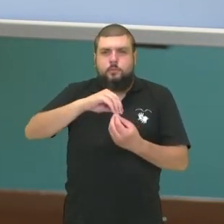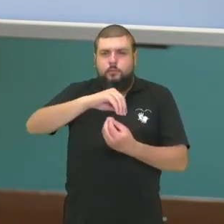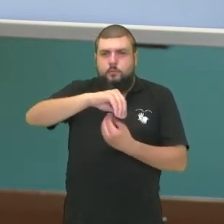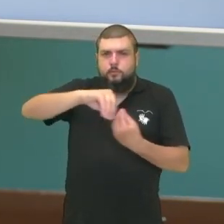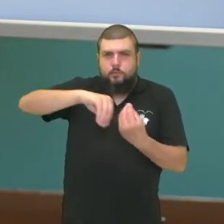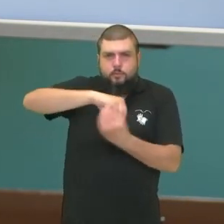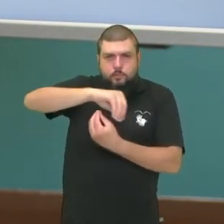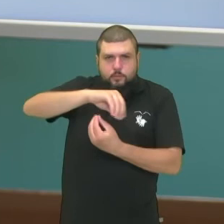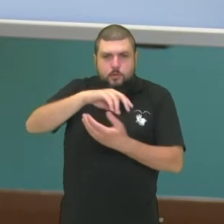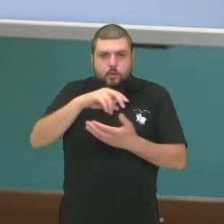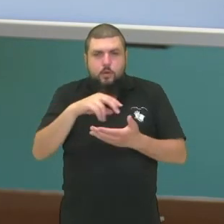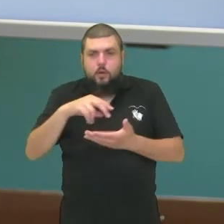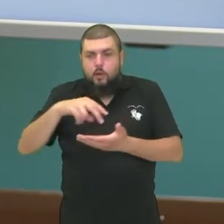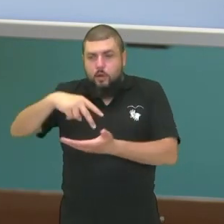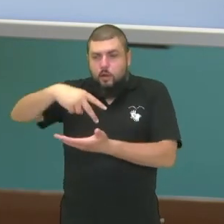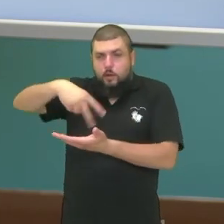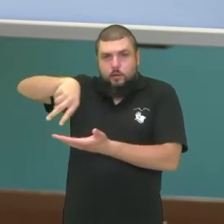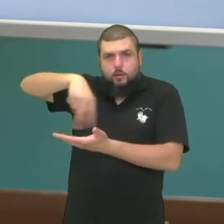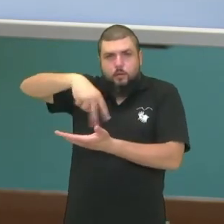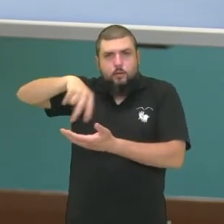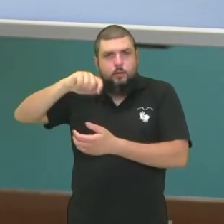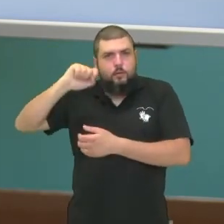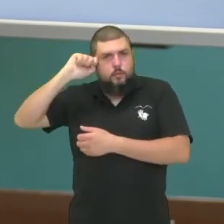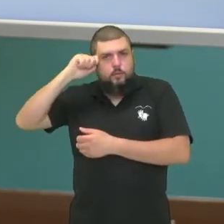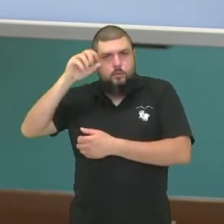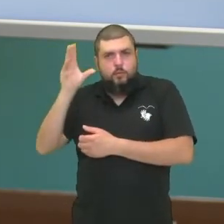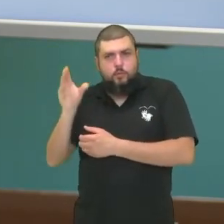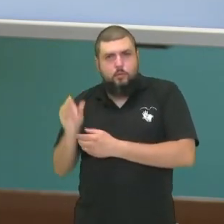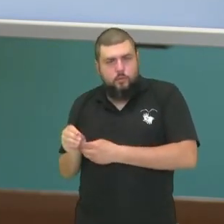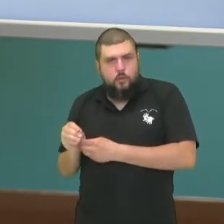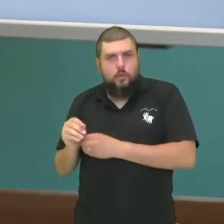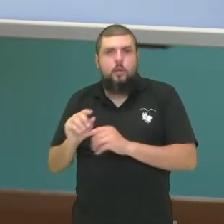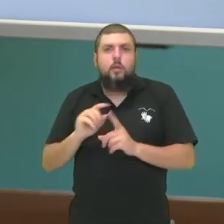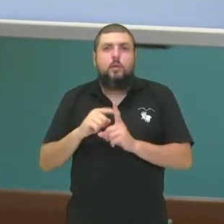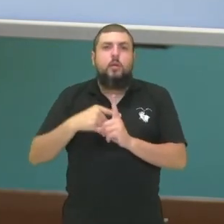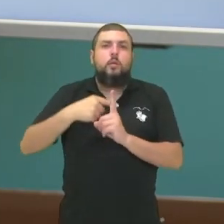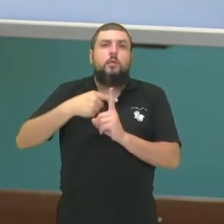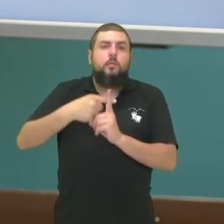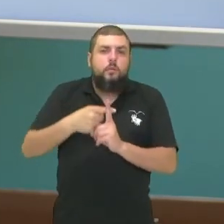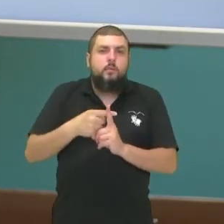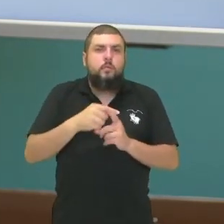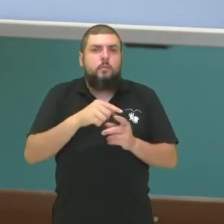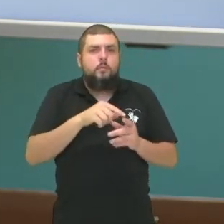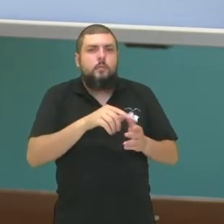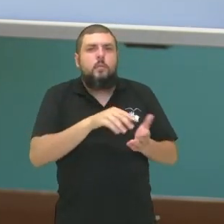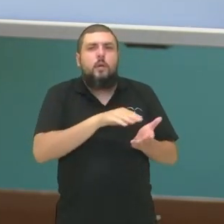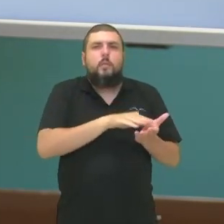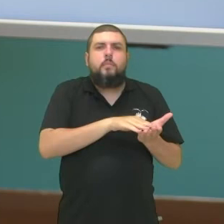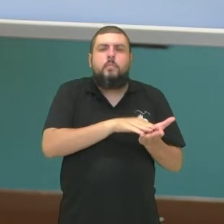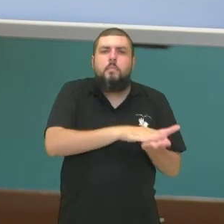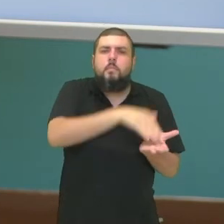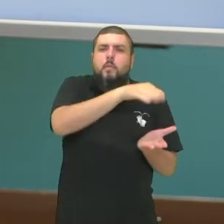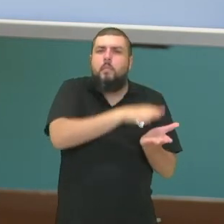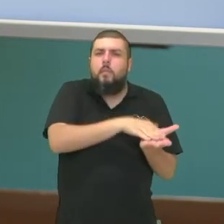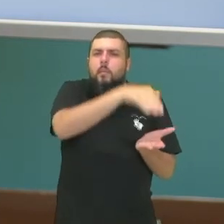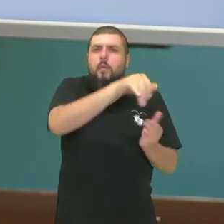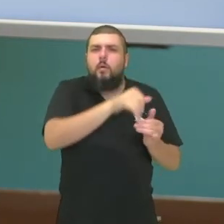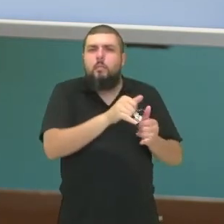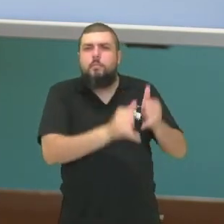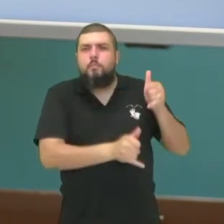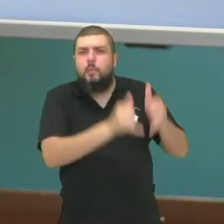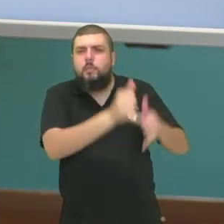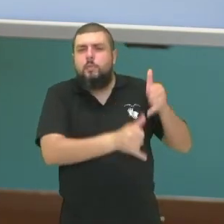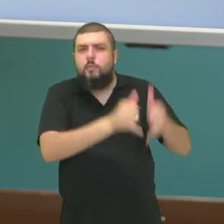da origem deles, né? Junto com o sapateado que os irlandeses tinham trazido também para os Estados Unidos.